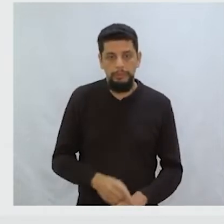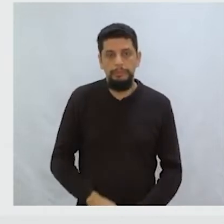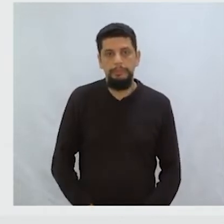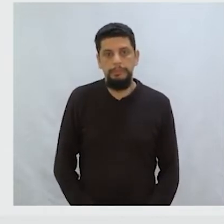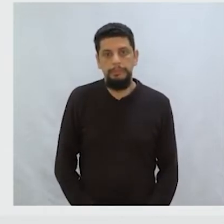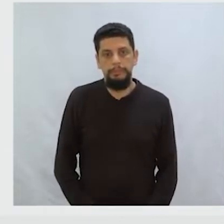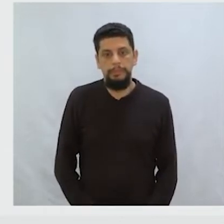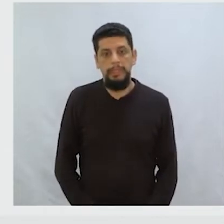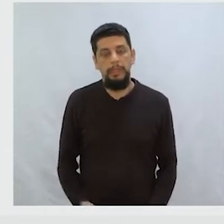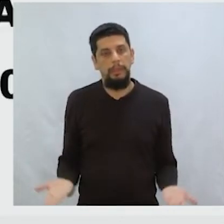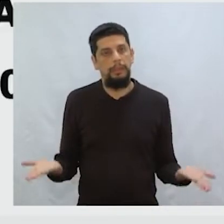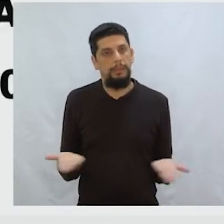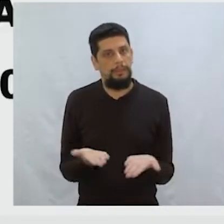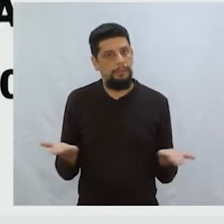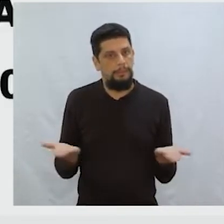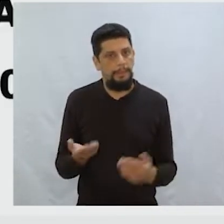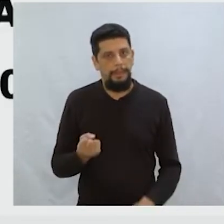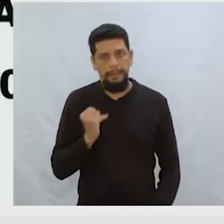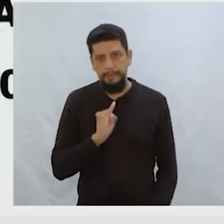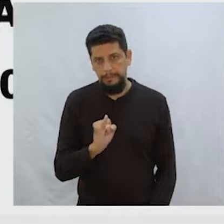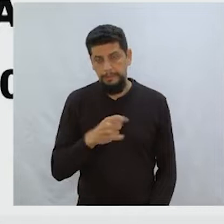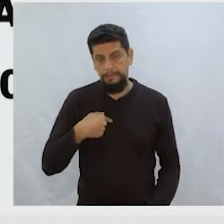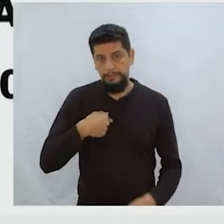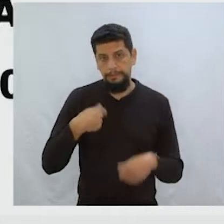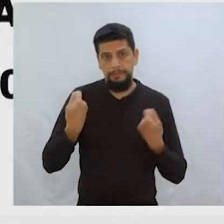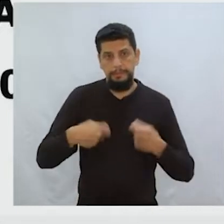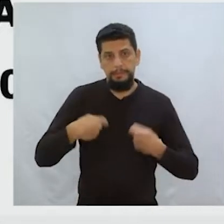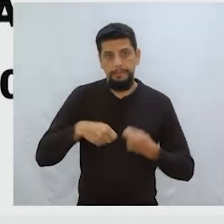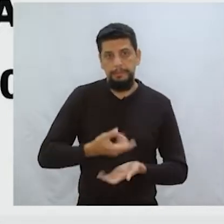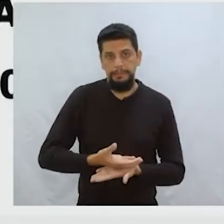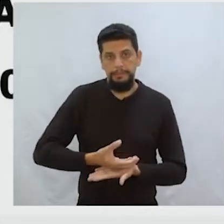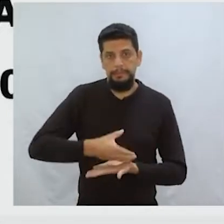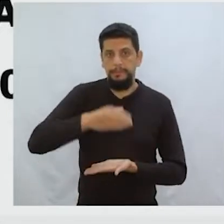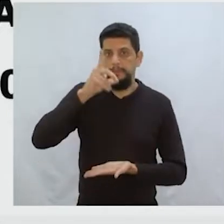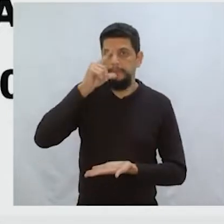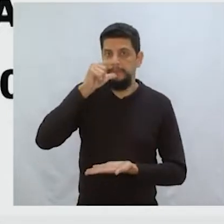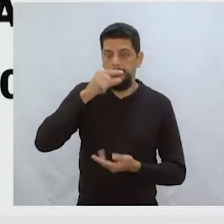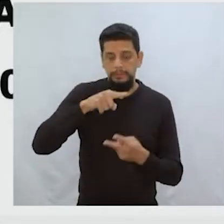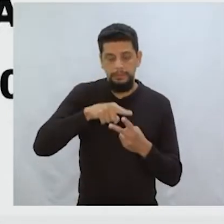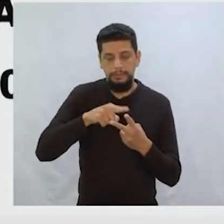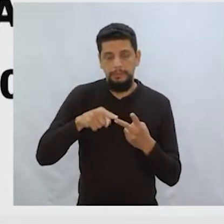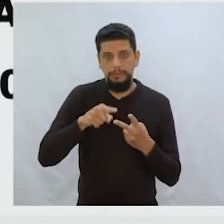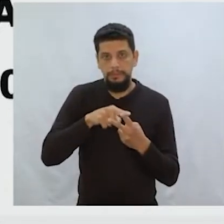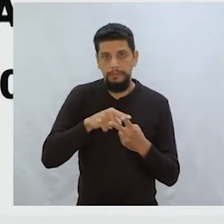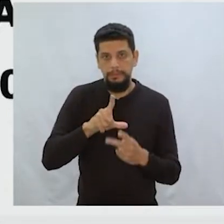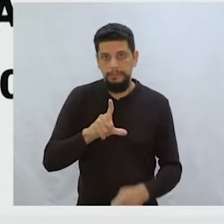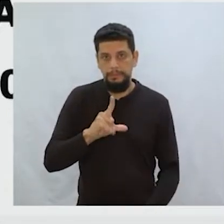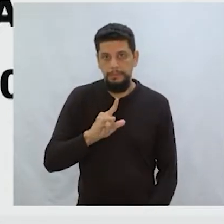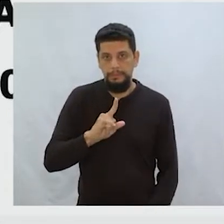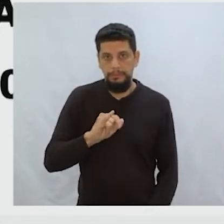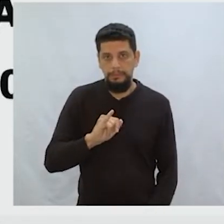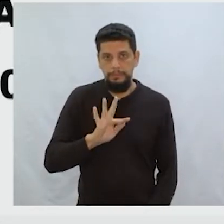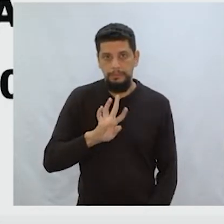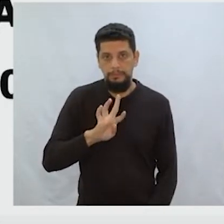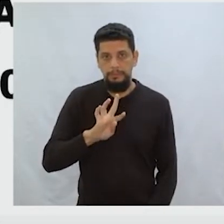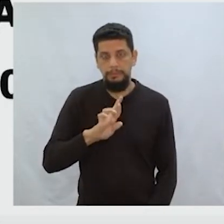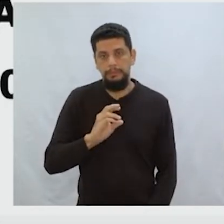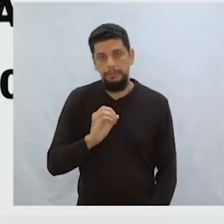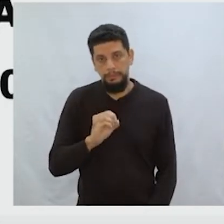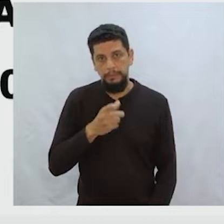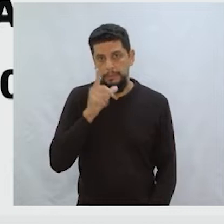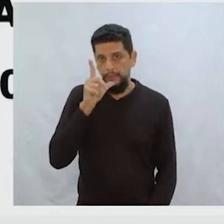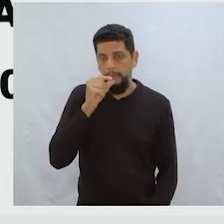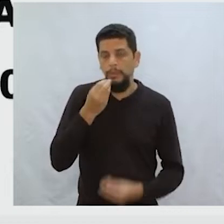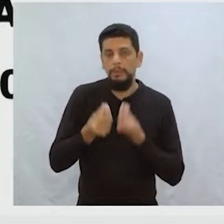vez só. E agora, se eu preciso beber 2 litros de água durante o dia,